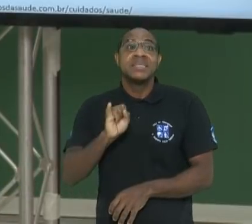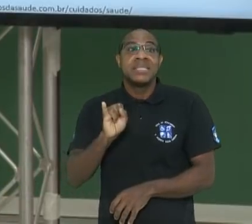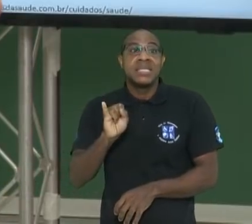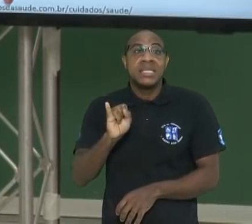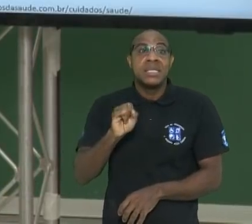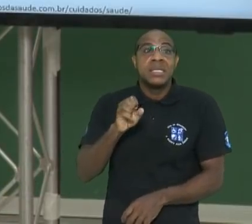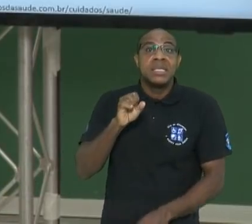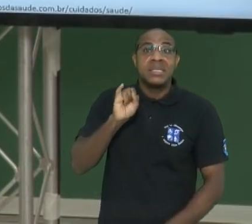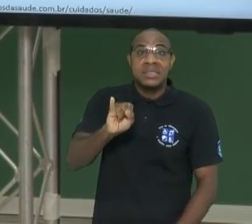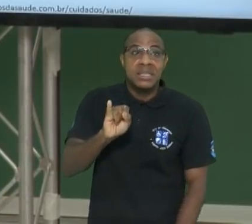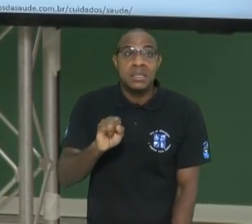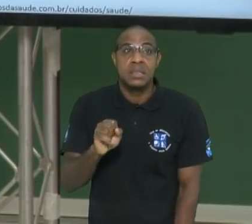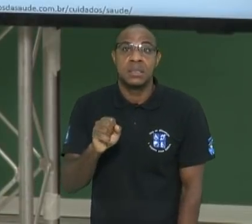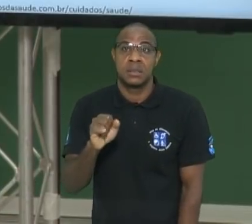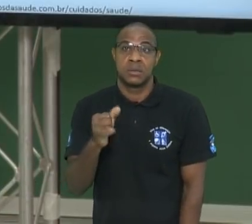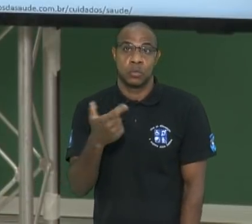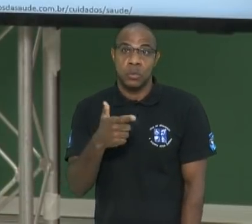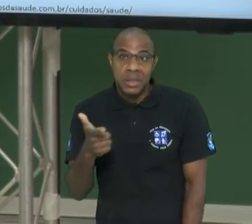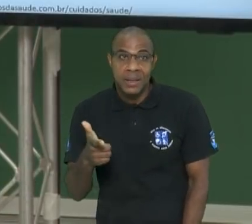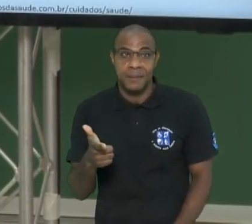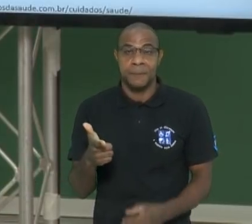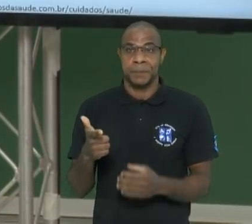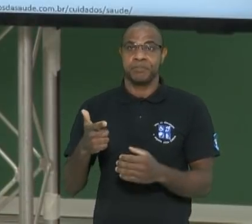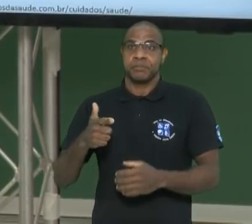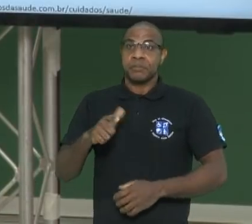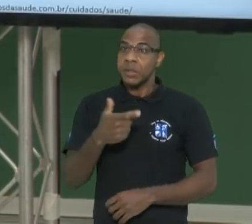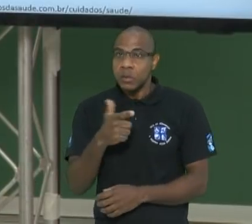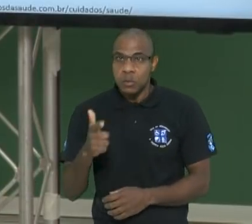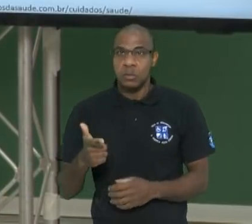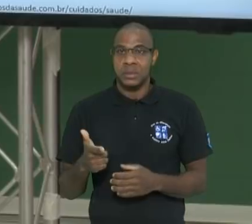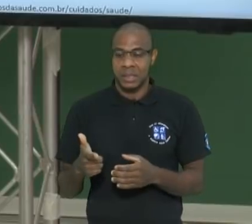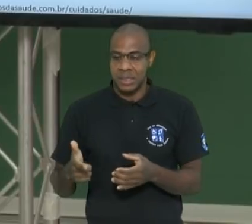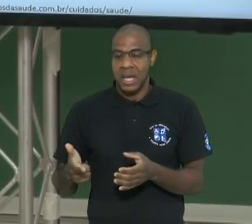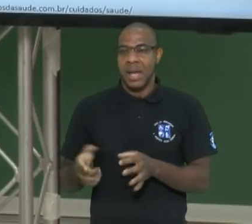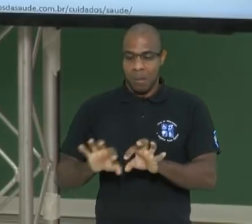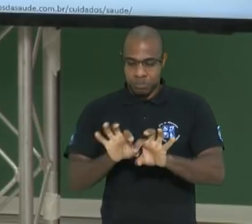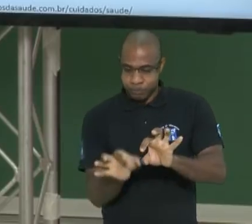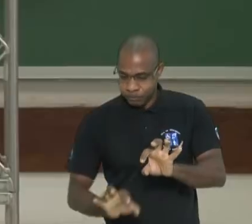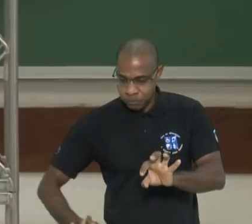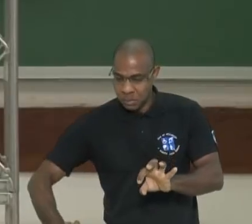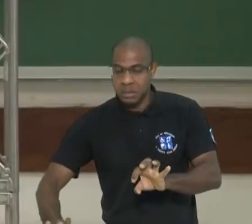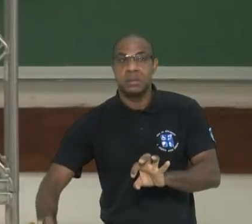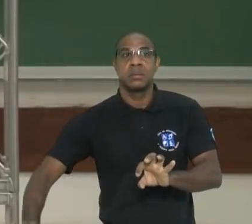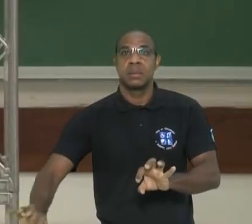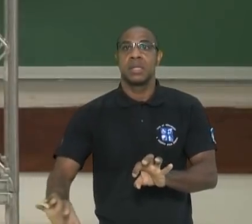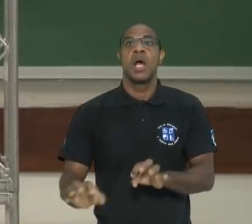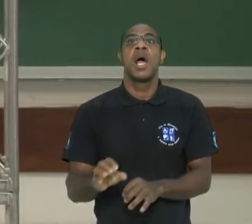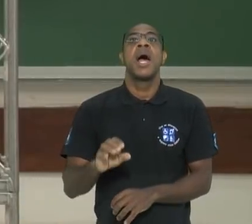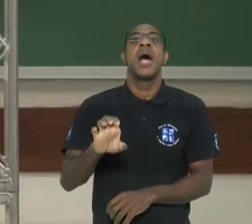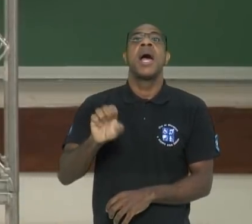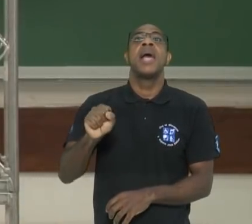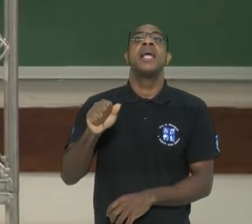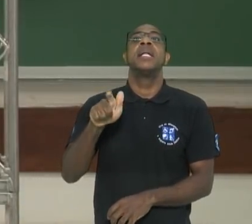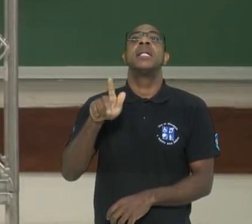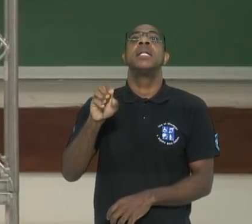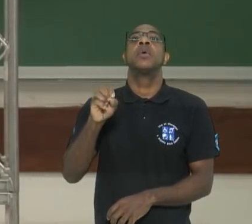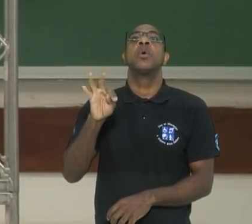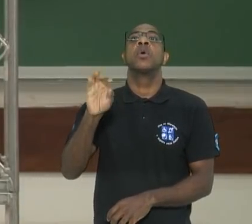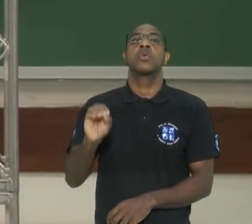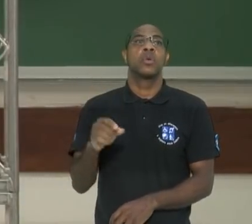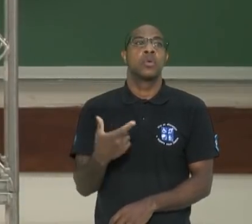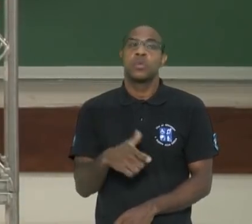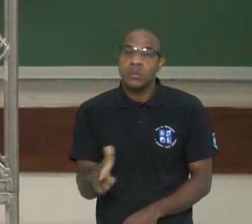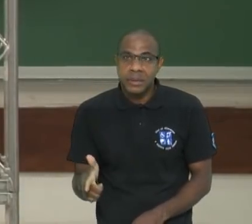nós sabemos que grande parte das residências do nosso Paraná e do nosso Brasil não tem coleta de esgoto, por